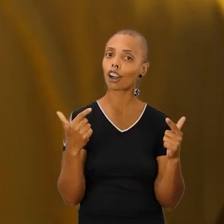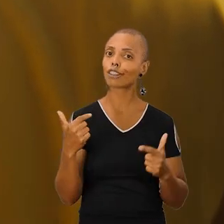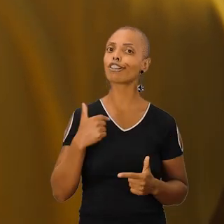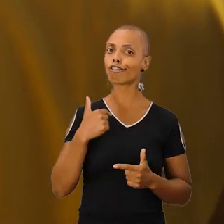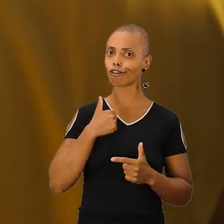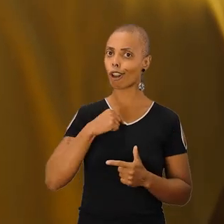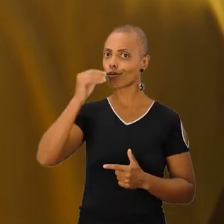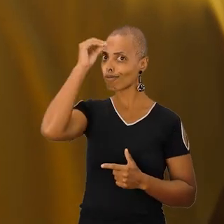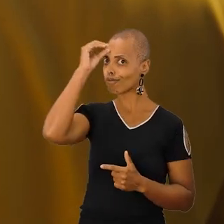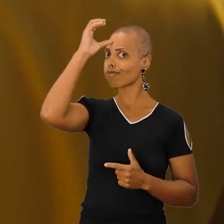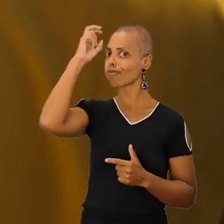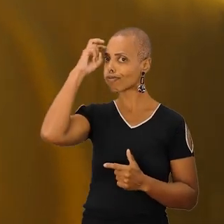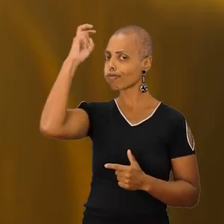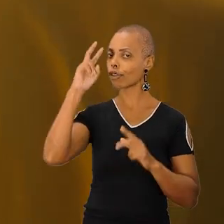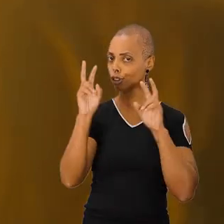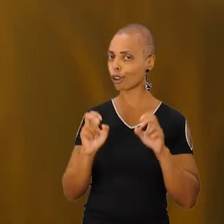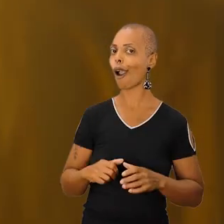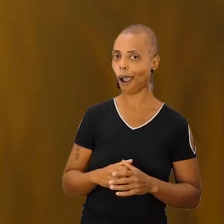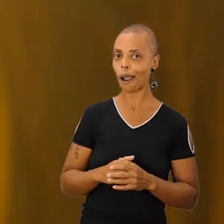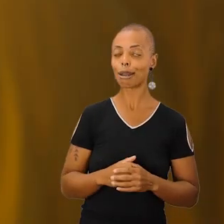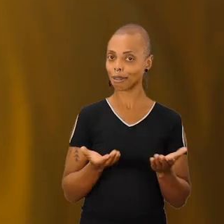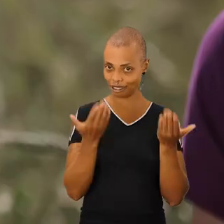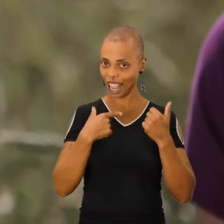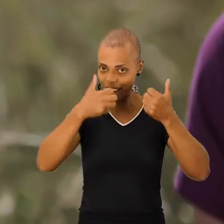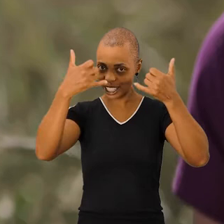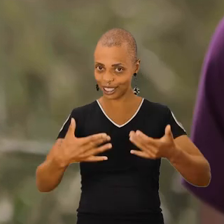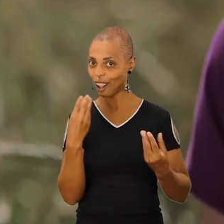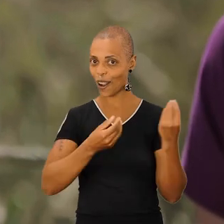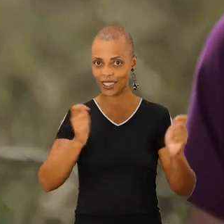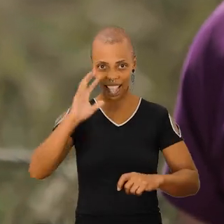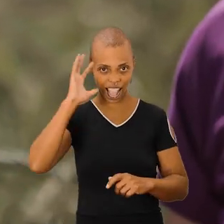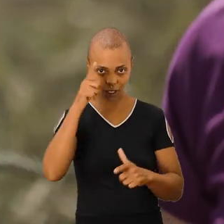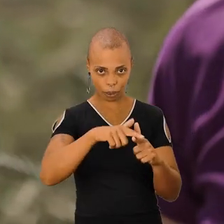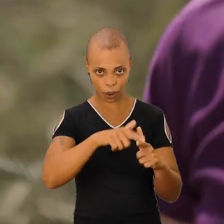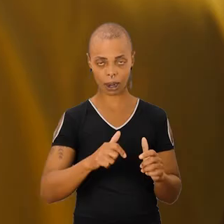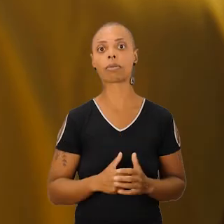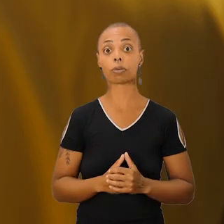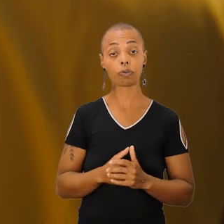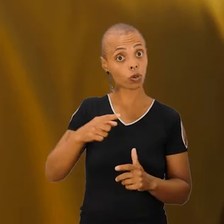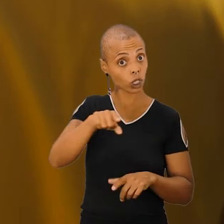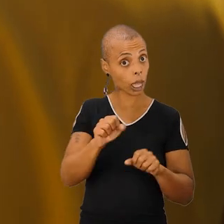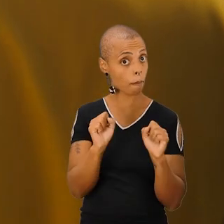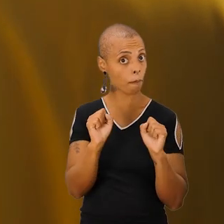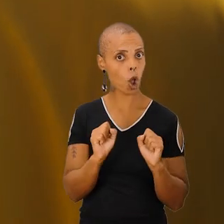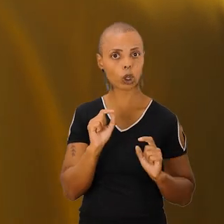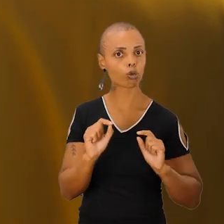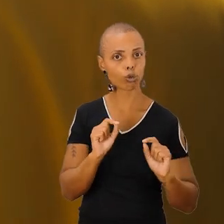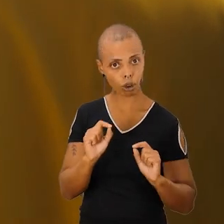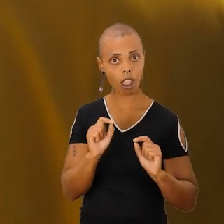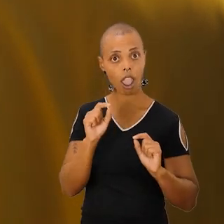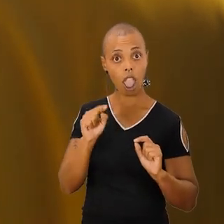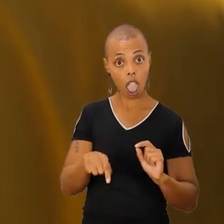menina. Vem aqui que eu vou explicar como vocês podem resolver esse problemão. O que vocês podem fazer é um manejo integrado